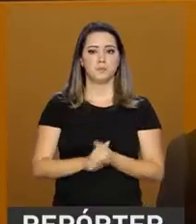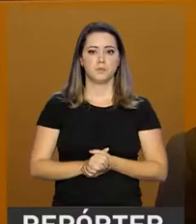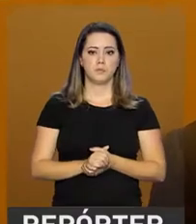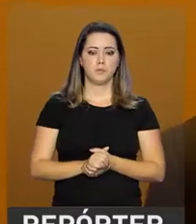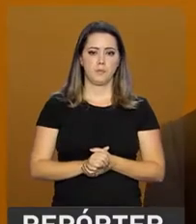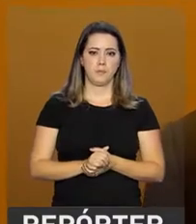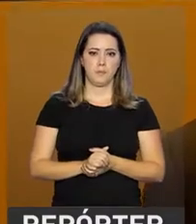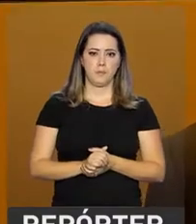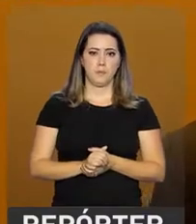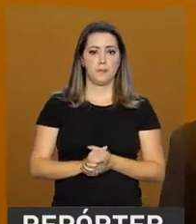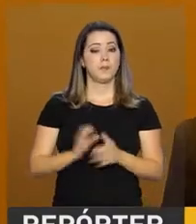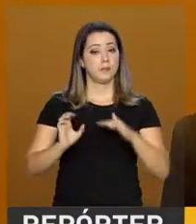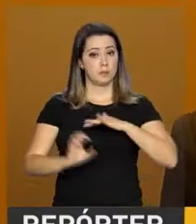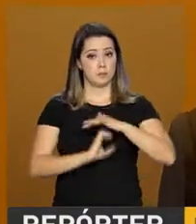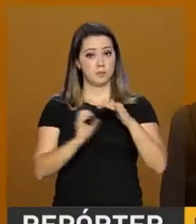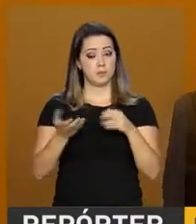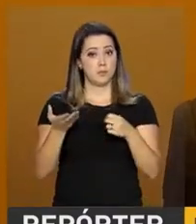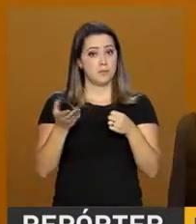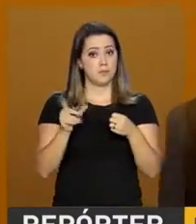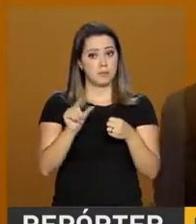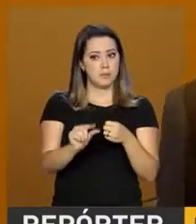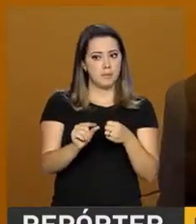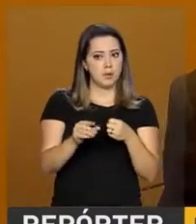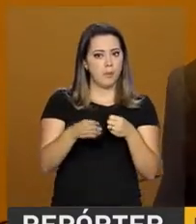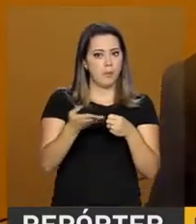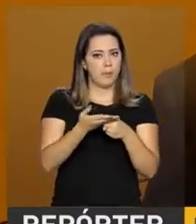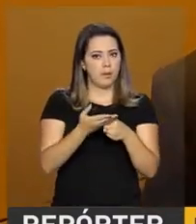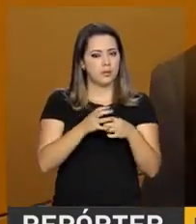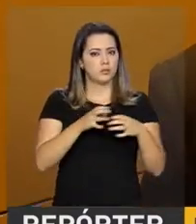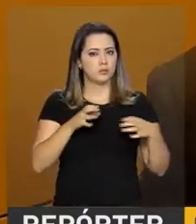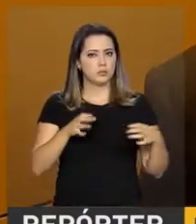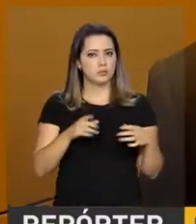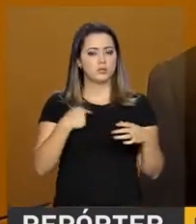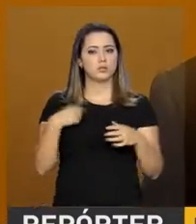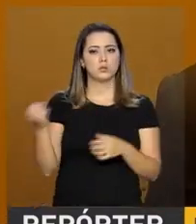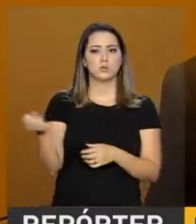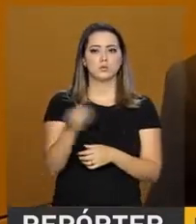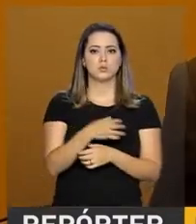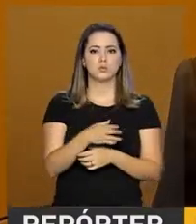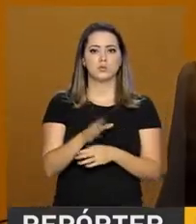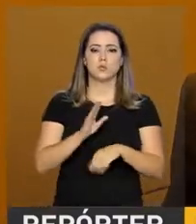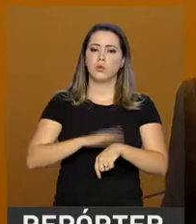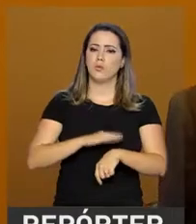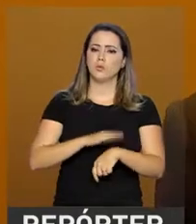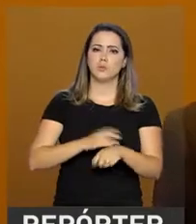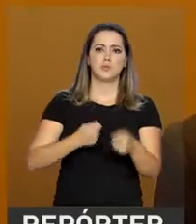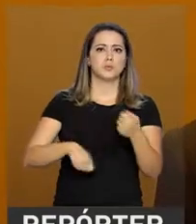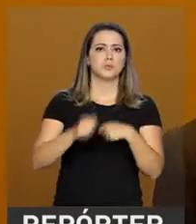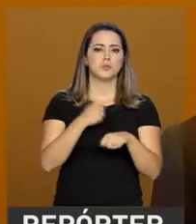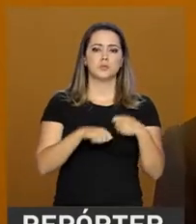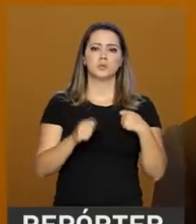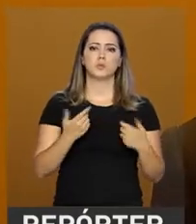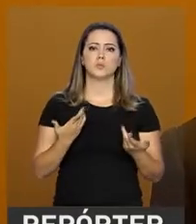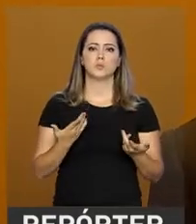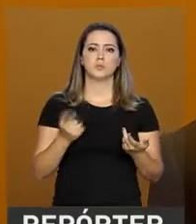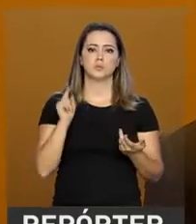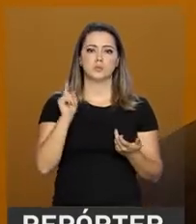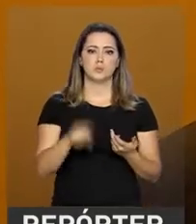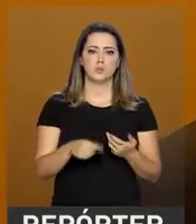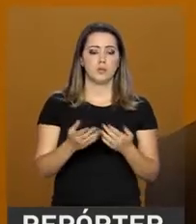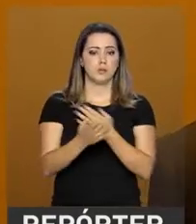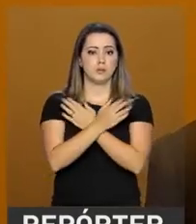micro, pequenas e médias empresas estão atentas a um novo momento da economia em que